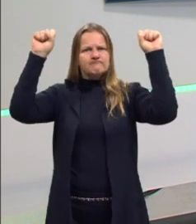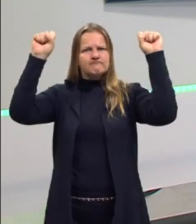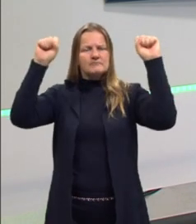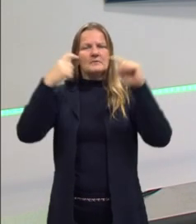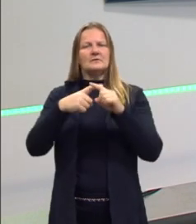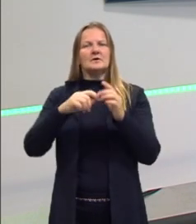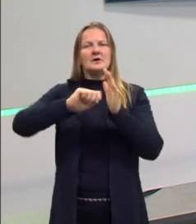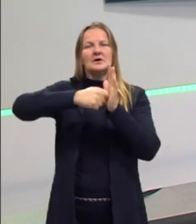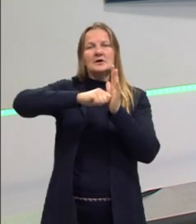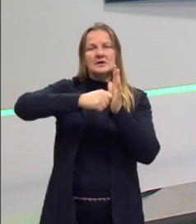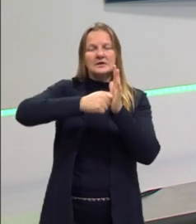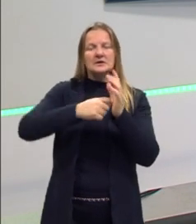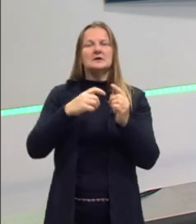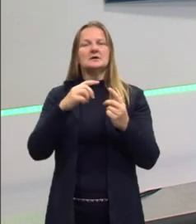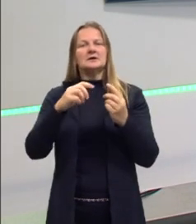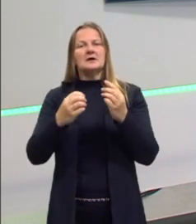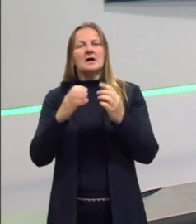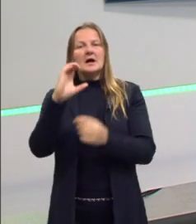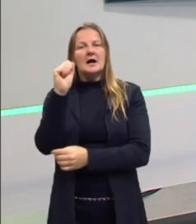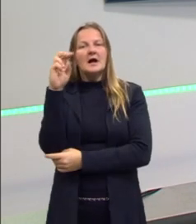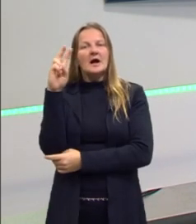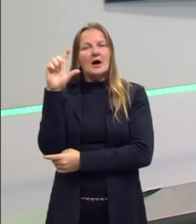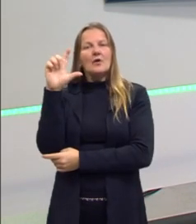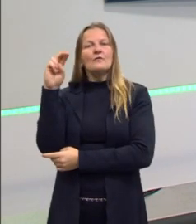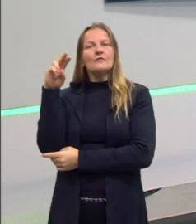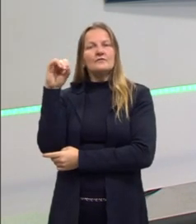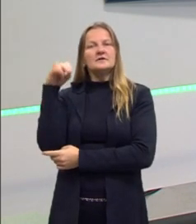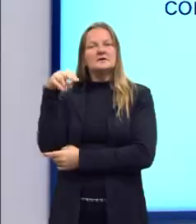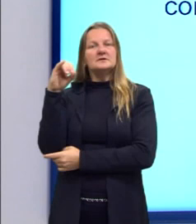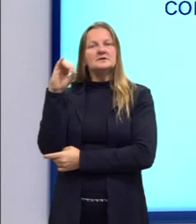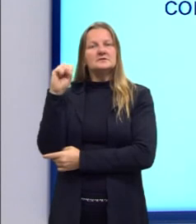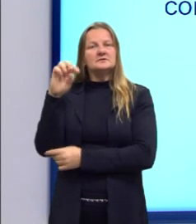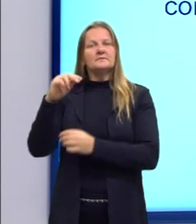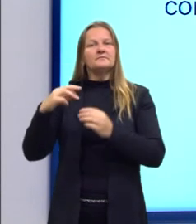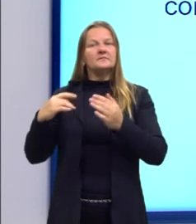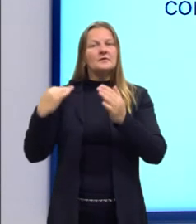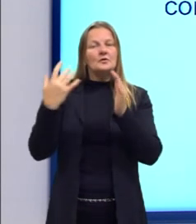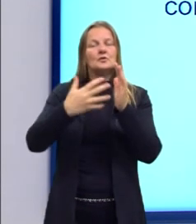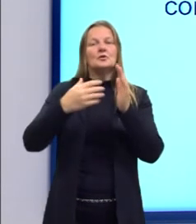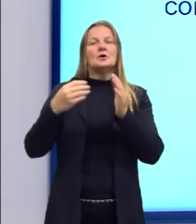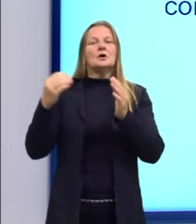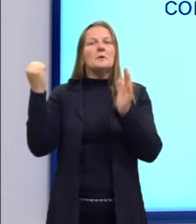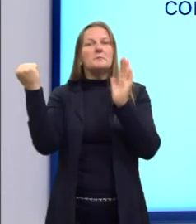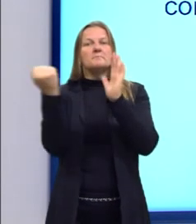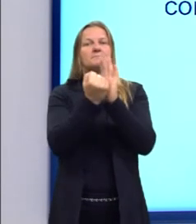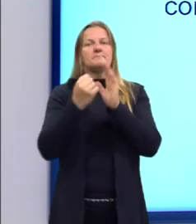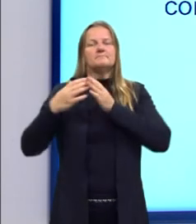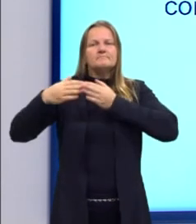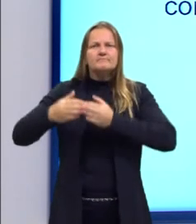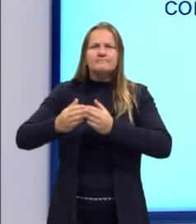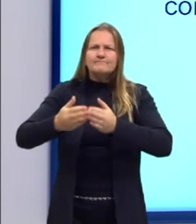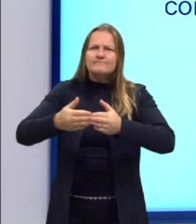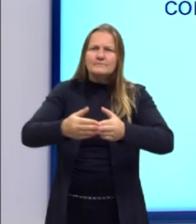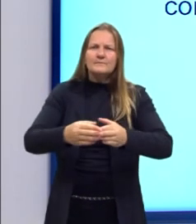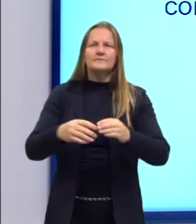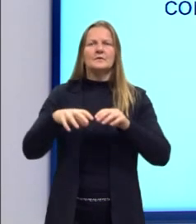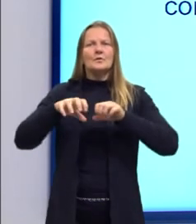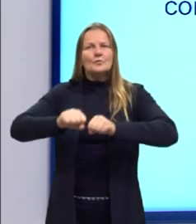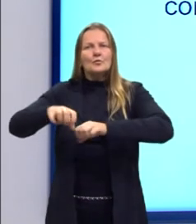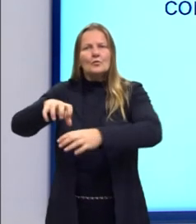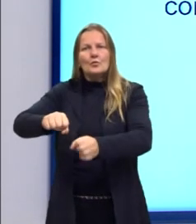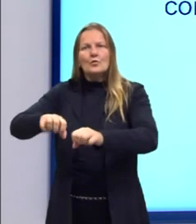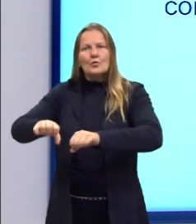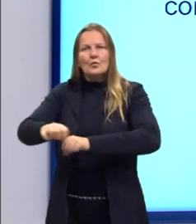anglicana a calvinista também tá marcada pelas navegações pela colonização